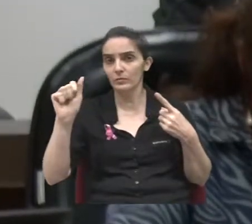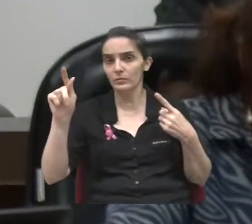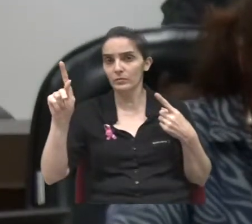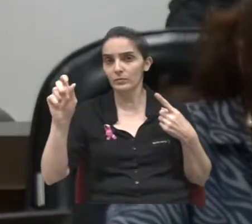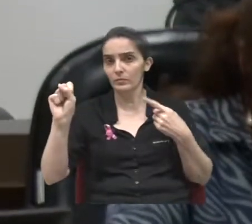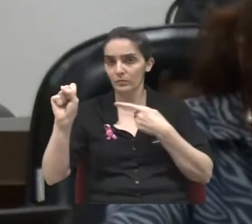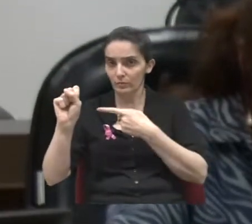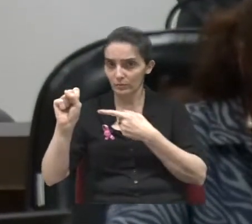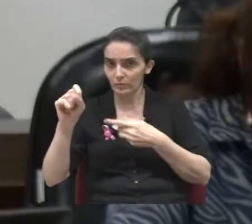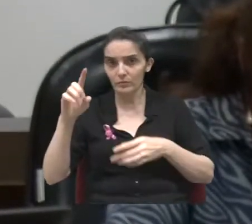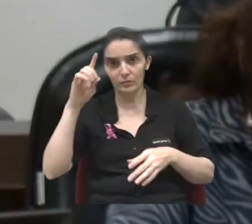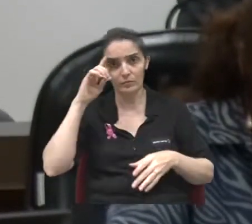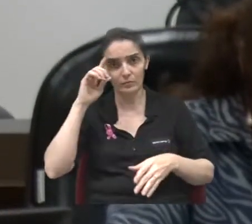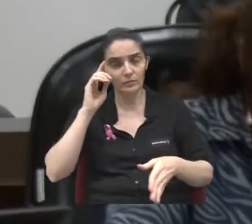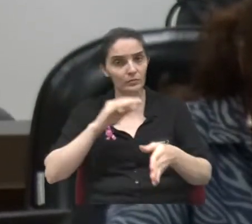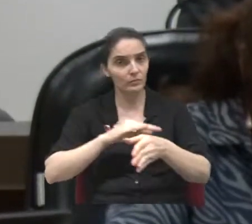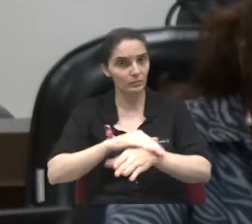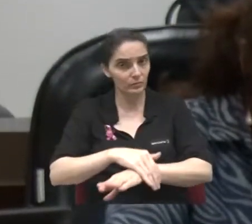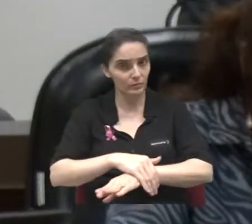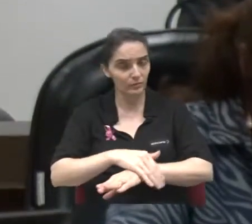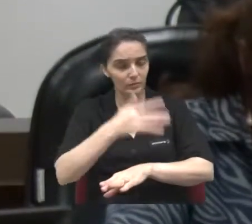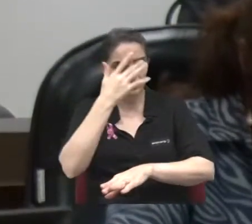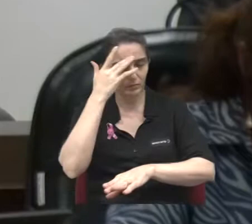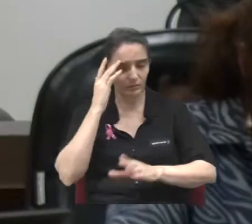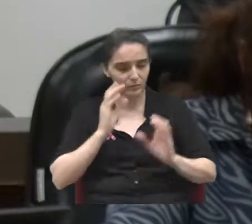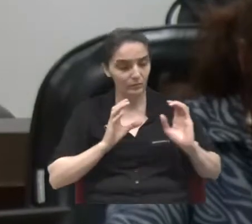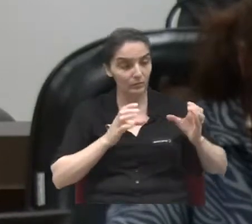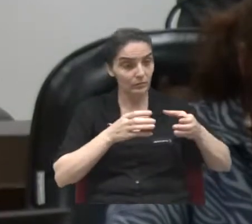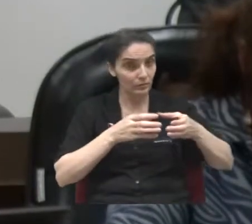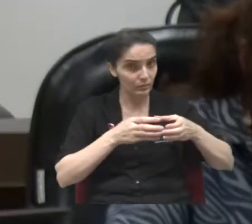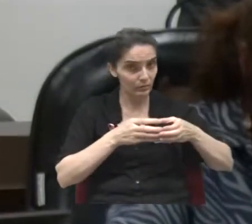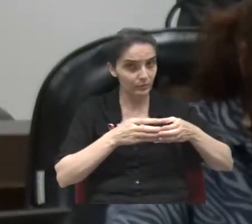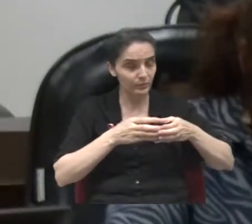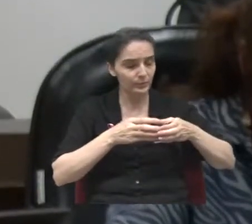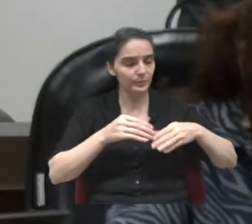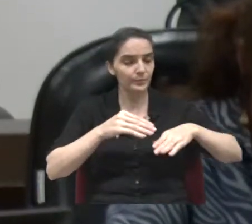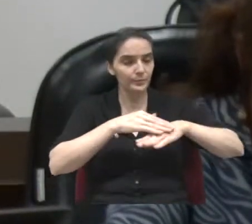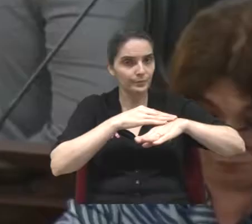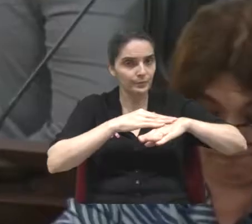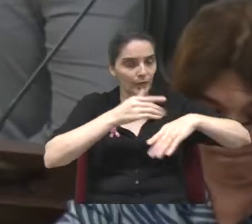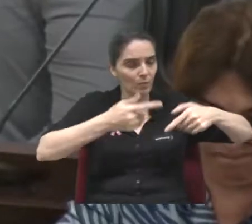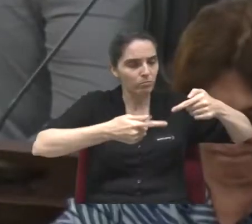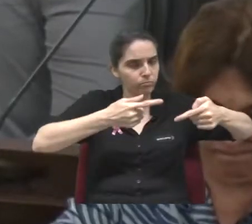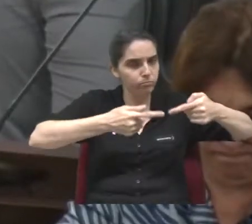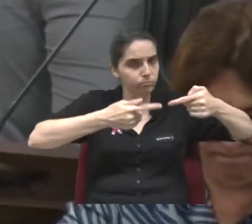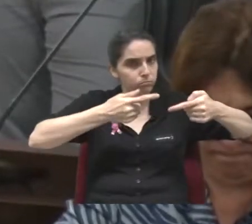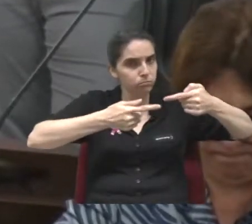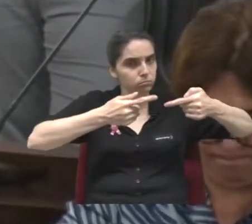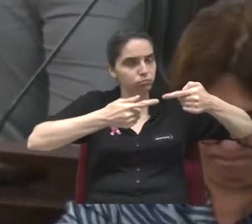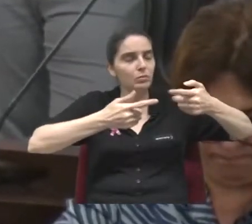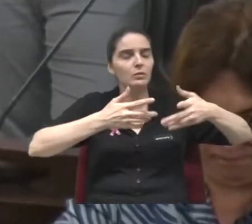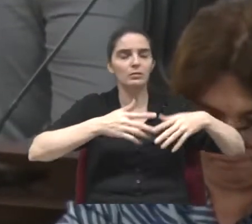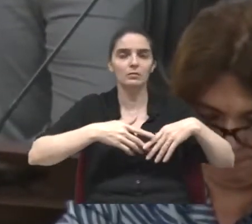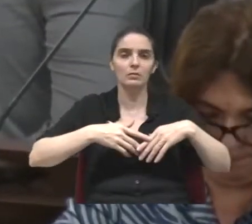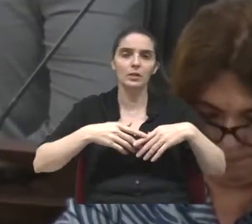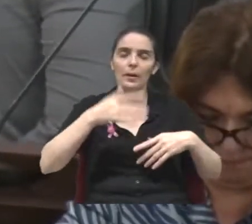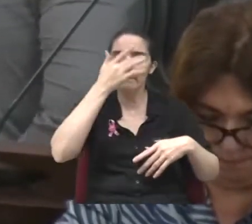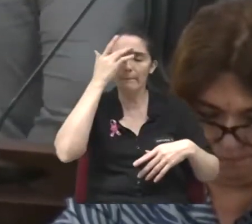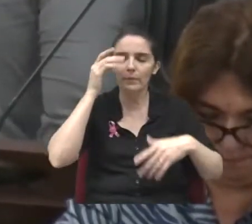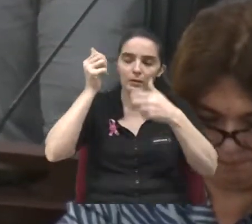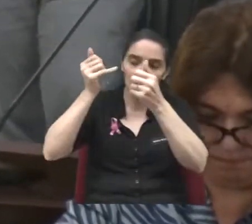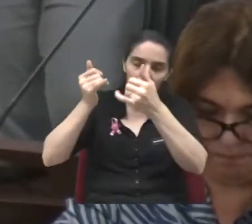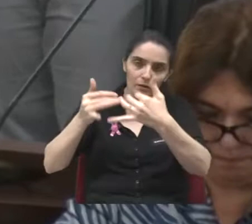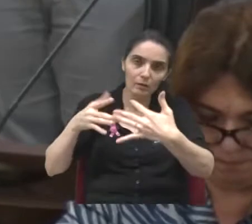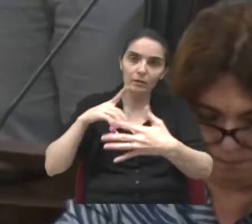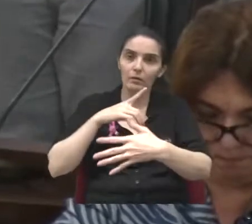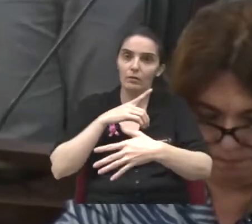os membros que participavam ali da roda do diálogo, do debate, relatava que há um interesse, sim, do governo